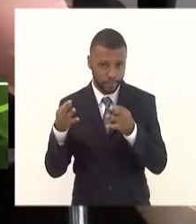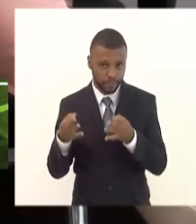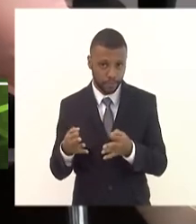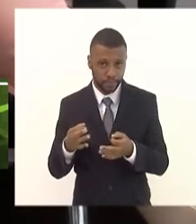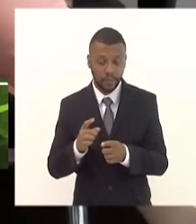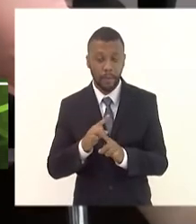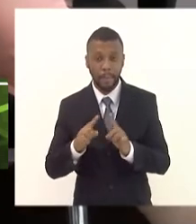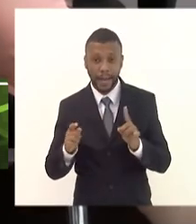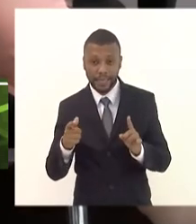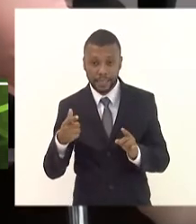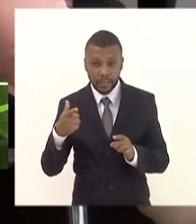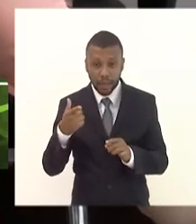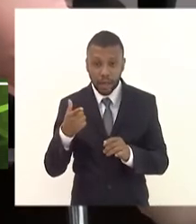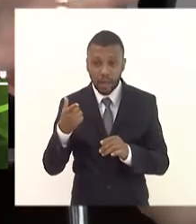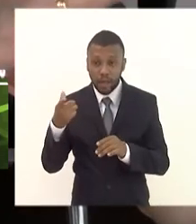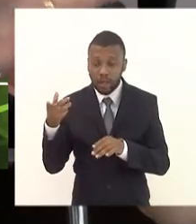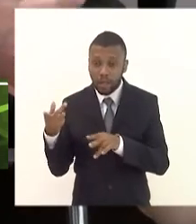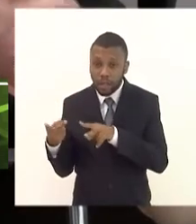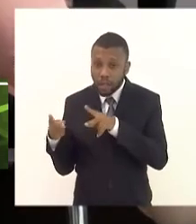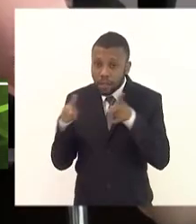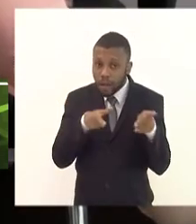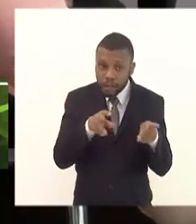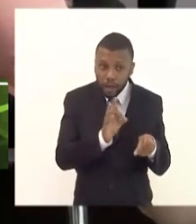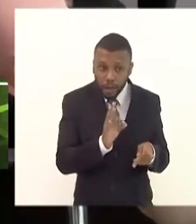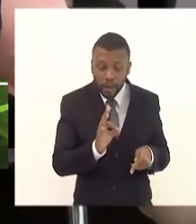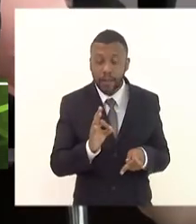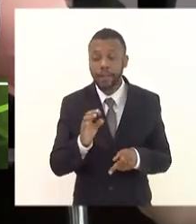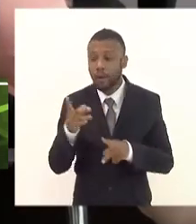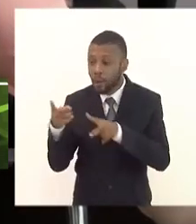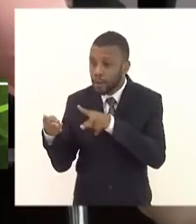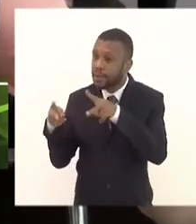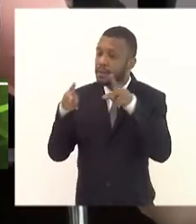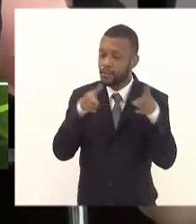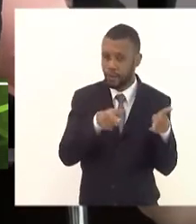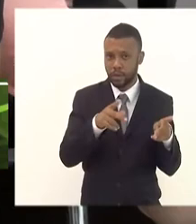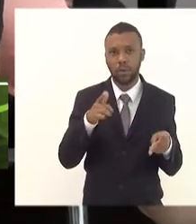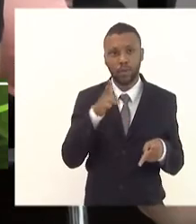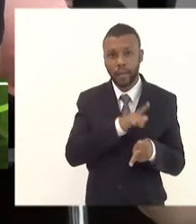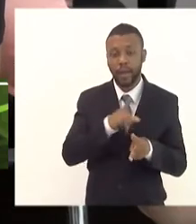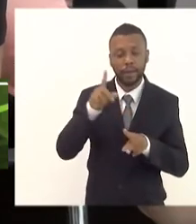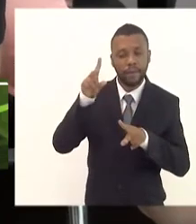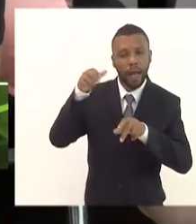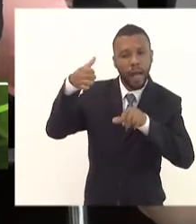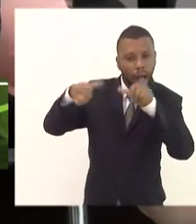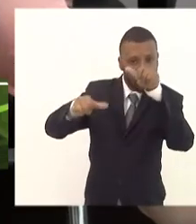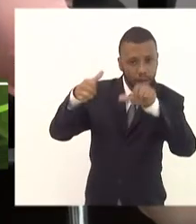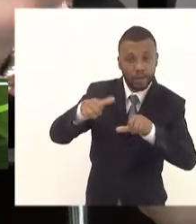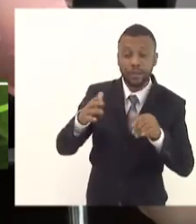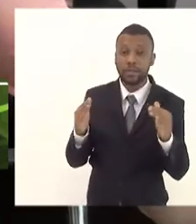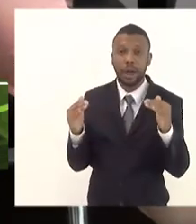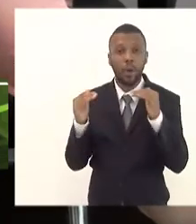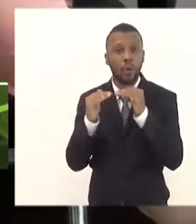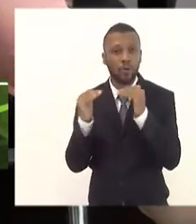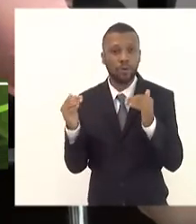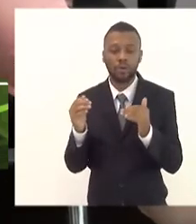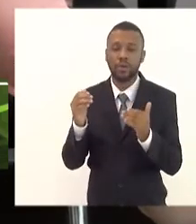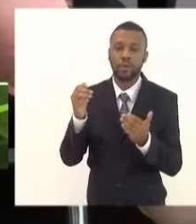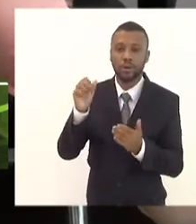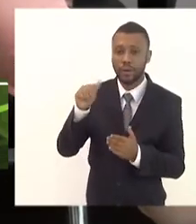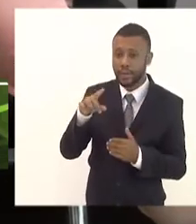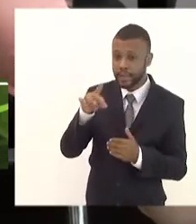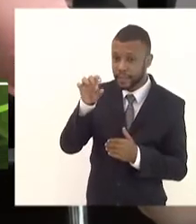Mas não transporta para o Botafogo? Não, transporta. Então, aí a gente faz essa medição também de acordo com o que o André está falando em relação